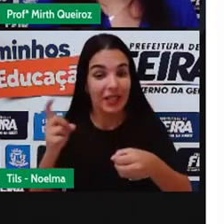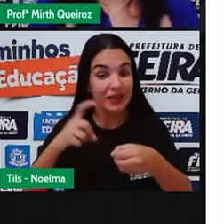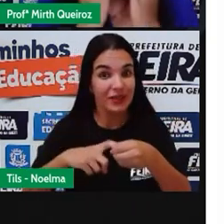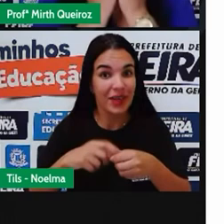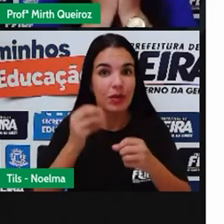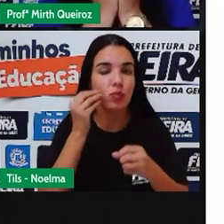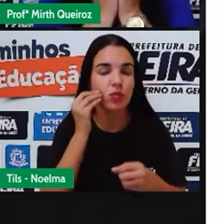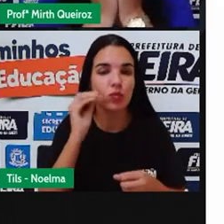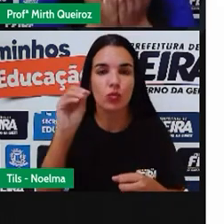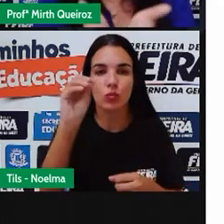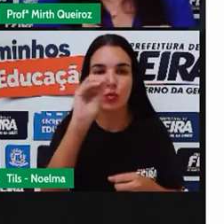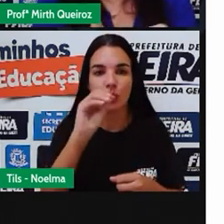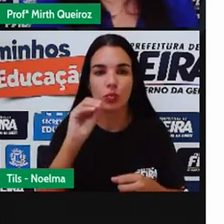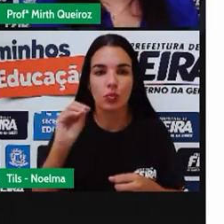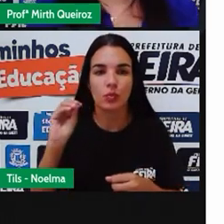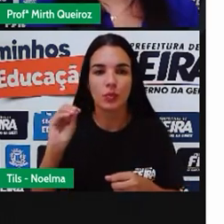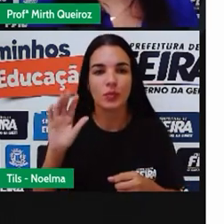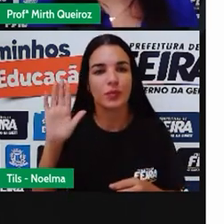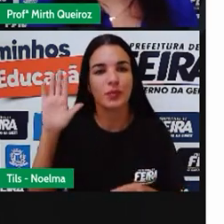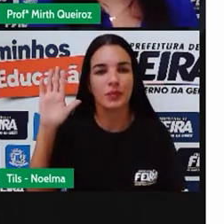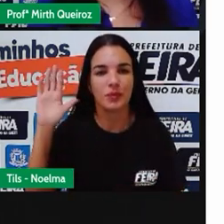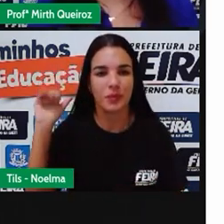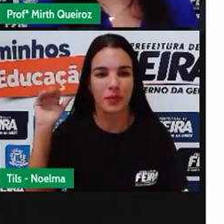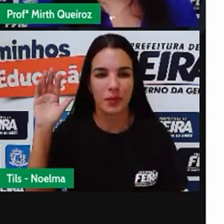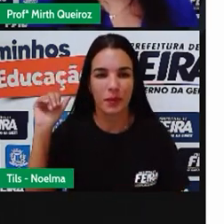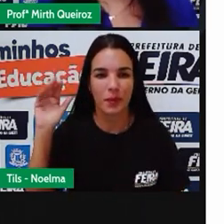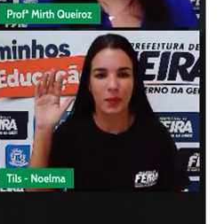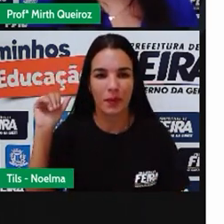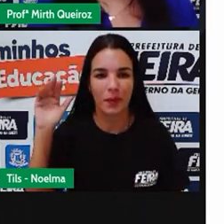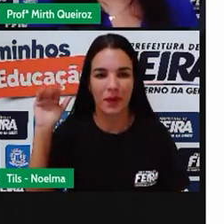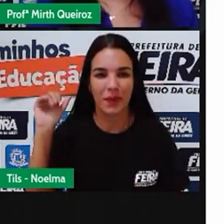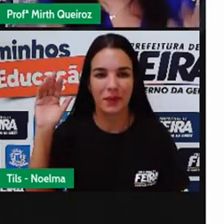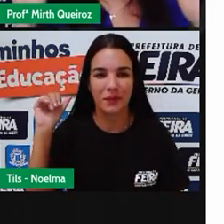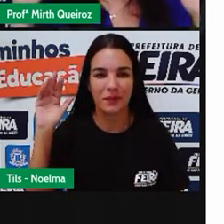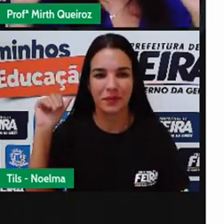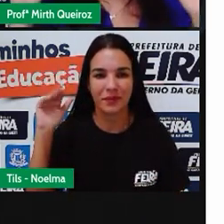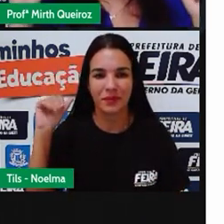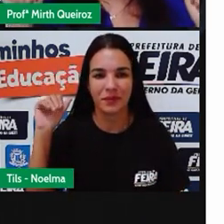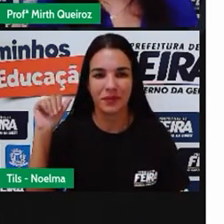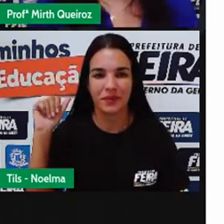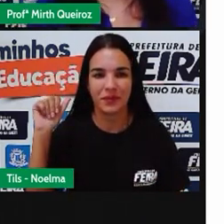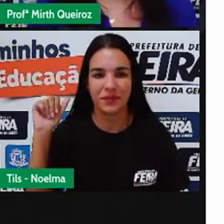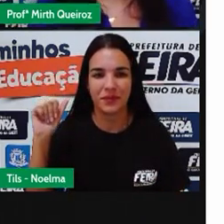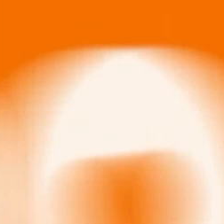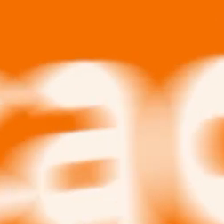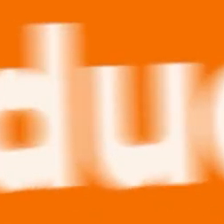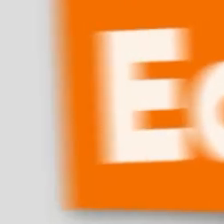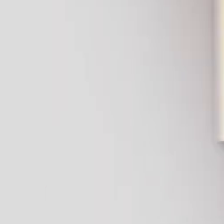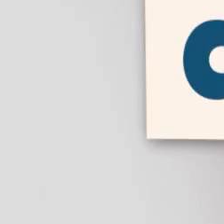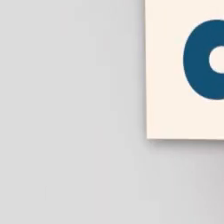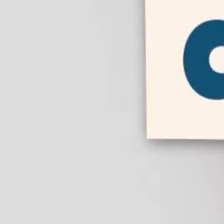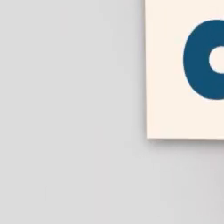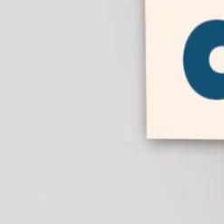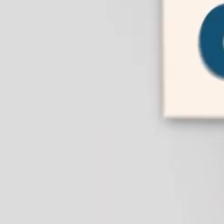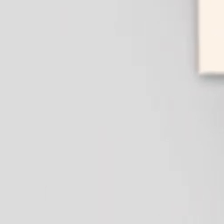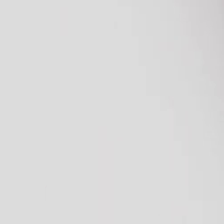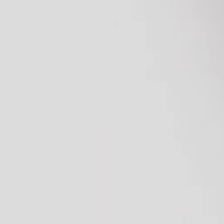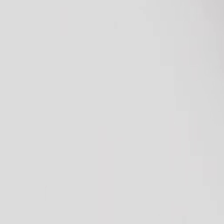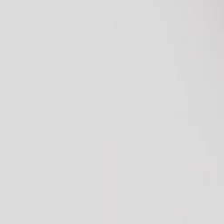volta. Beijinhos no coração de cada um de vocês e até já. Tchau, tchau.